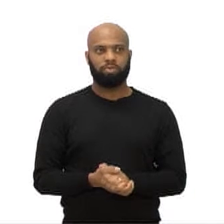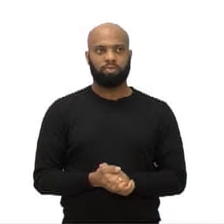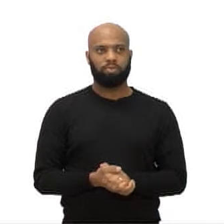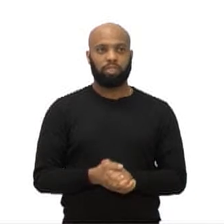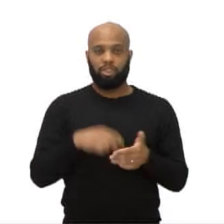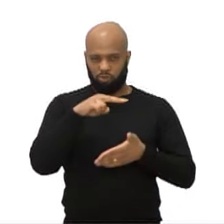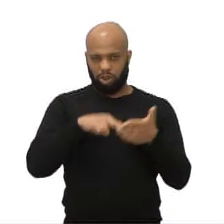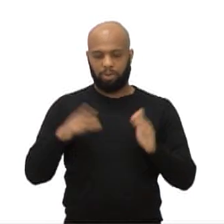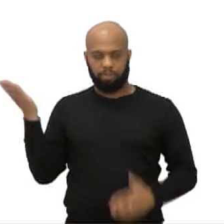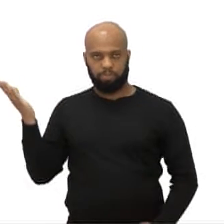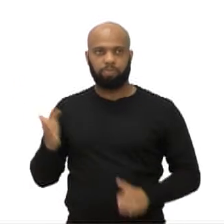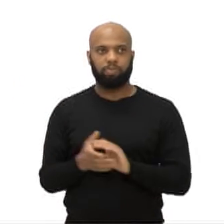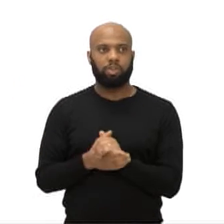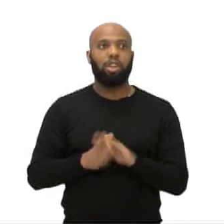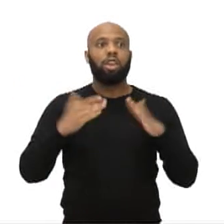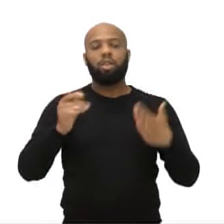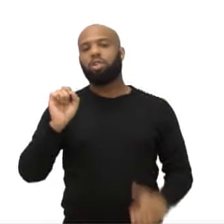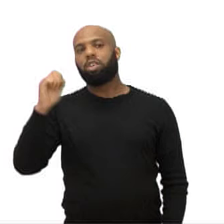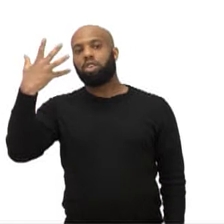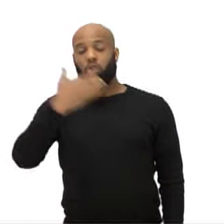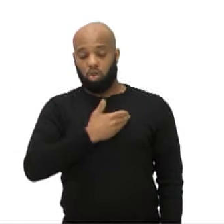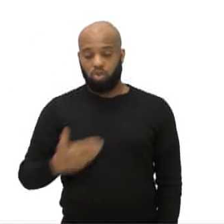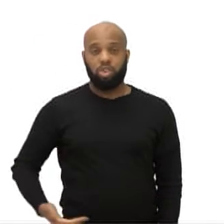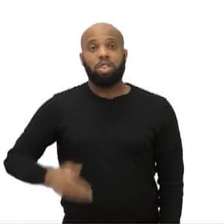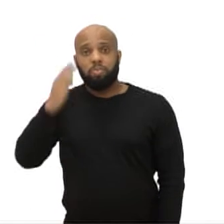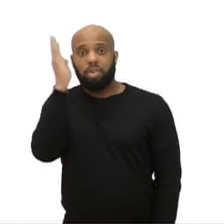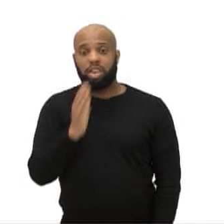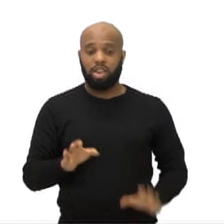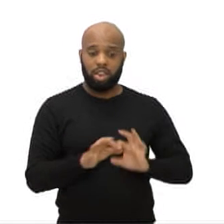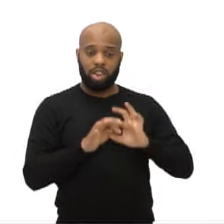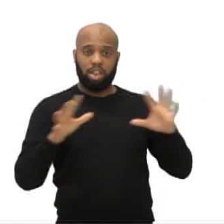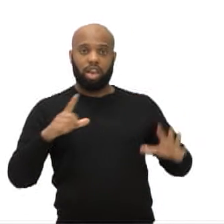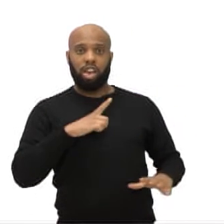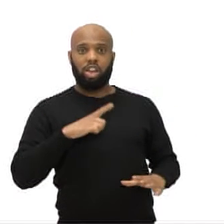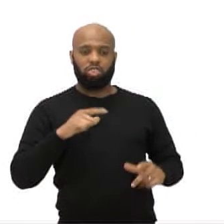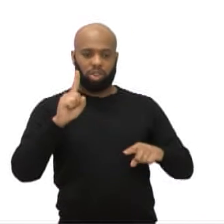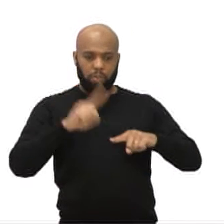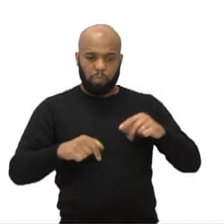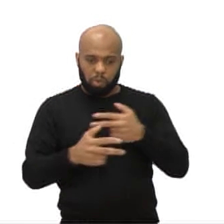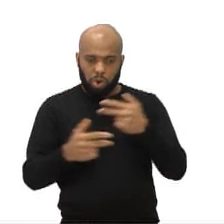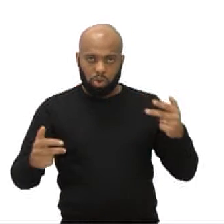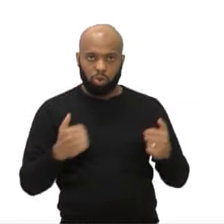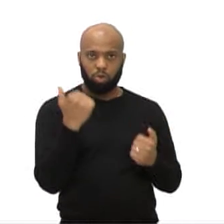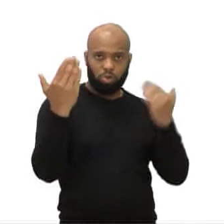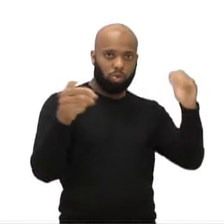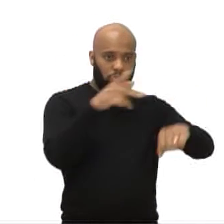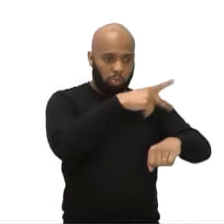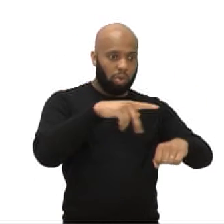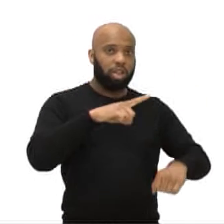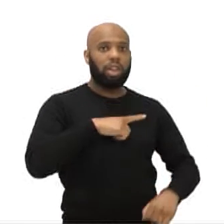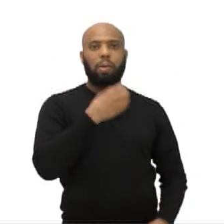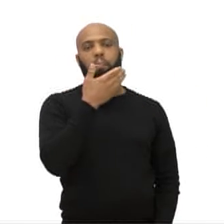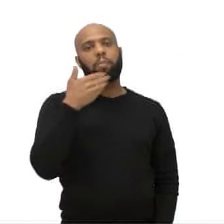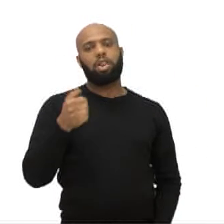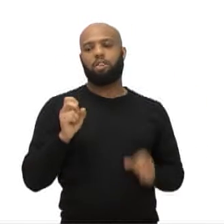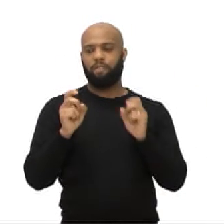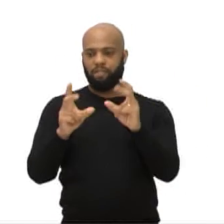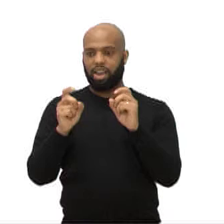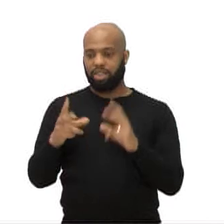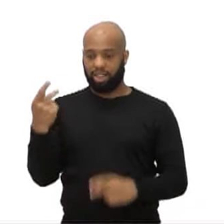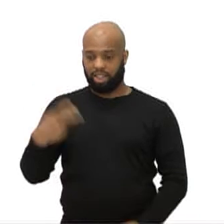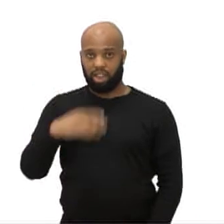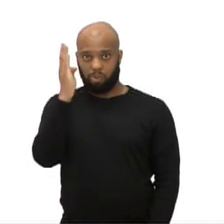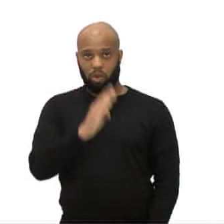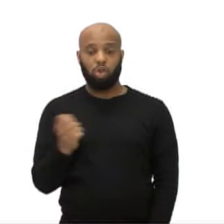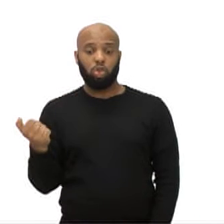Vamos ler aqui? Na prática, o governo brasileiro permitia que um produto estrangeiro tivesse melhor condição de venda do que um produto